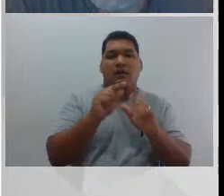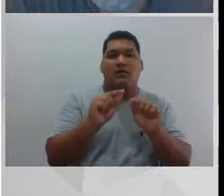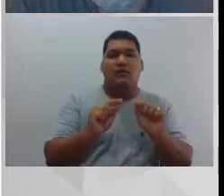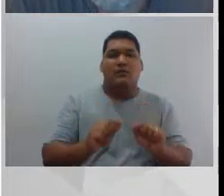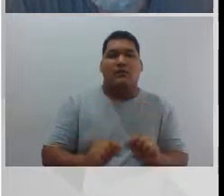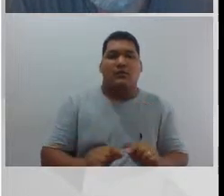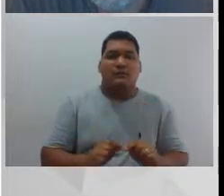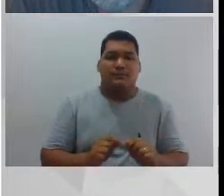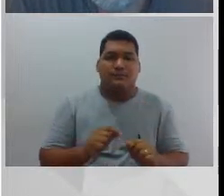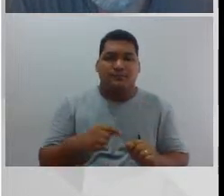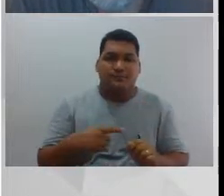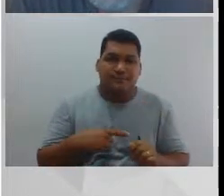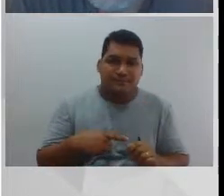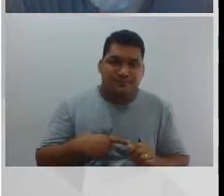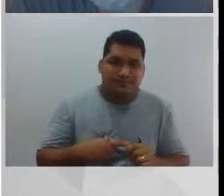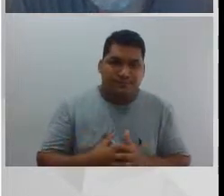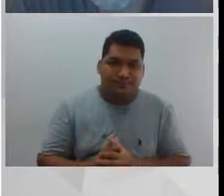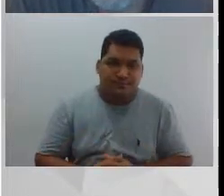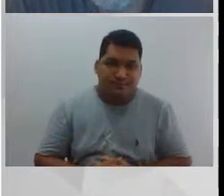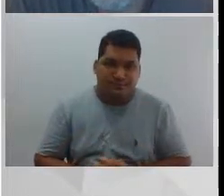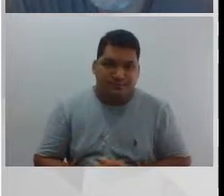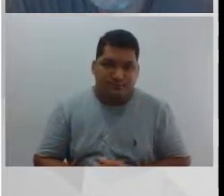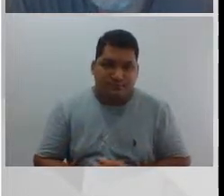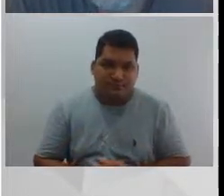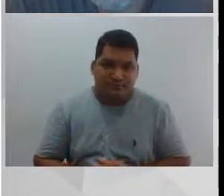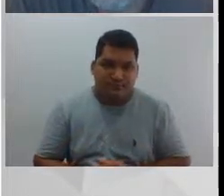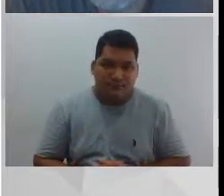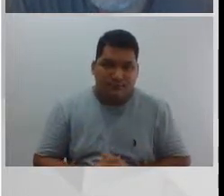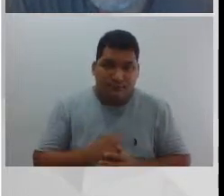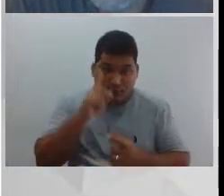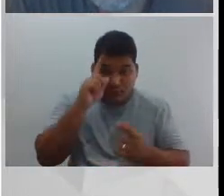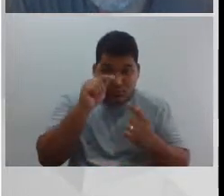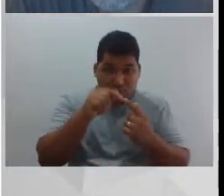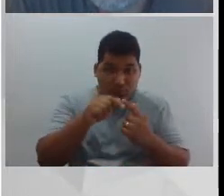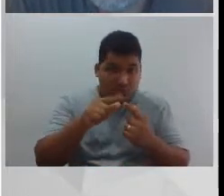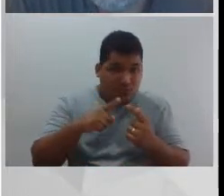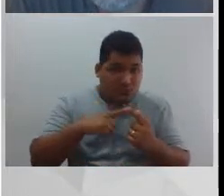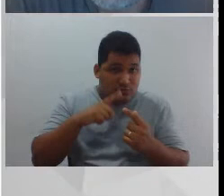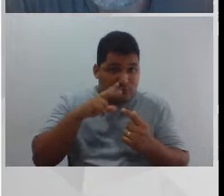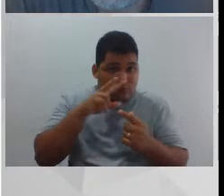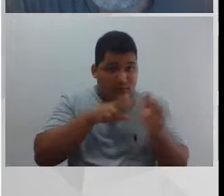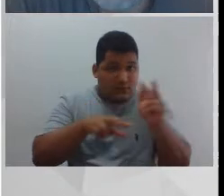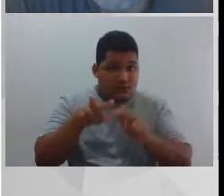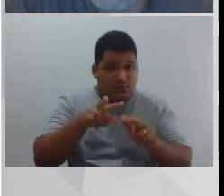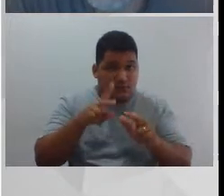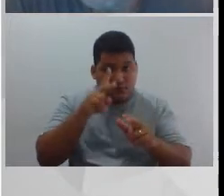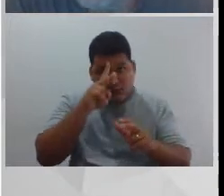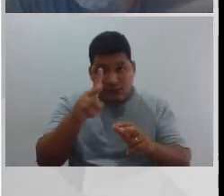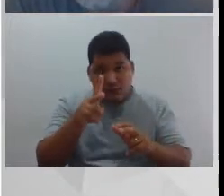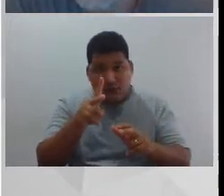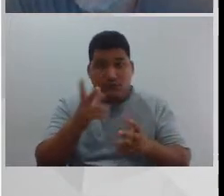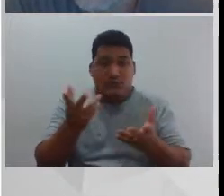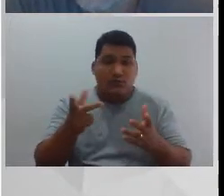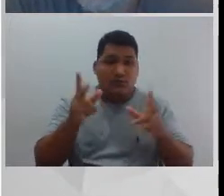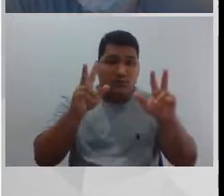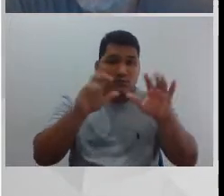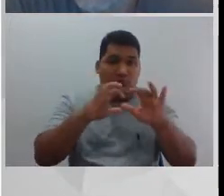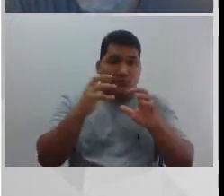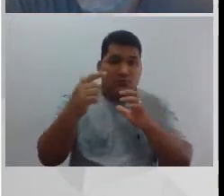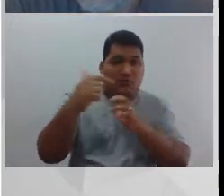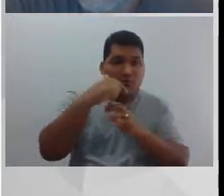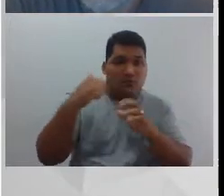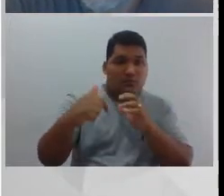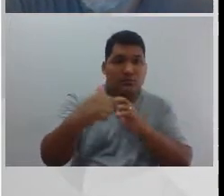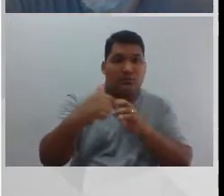opinião, com um ponto de vista muito forte nas redes neurais artificiais, porque é o assunto,